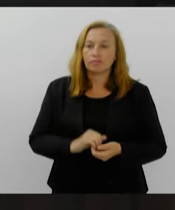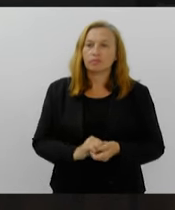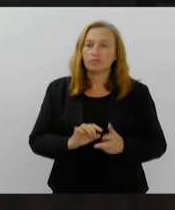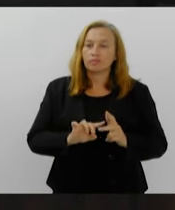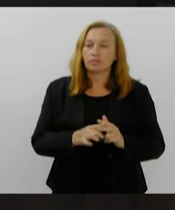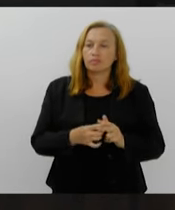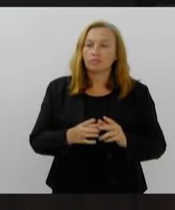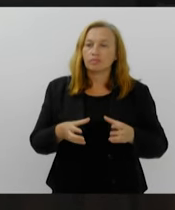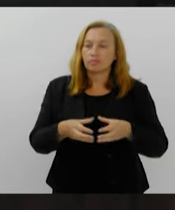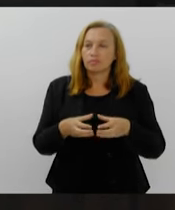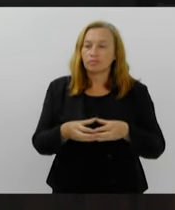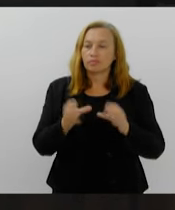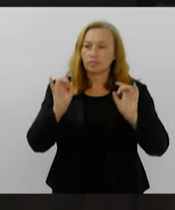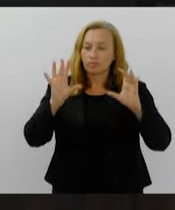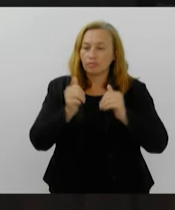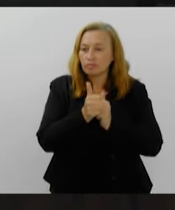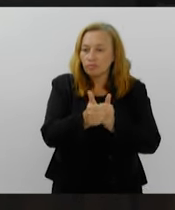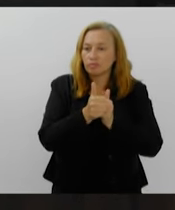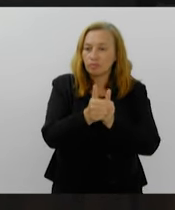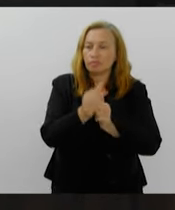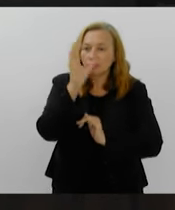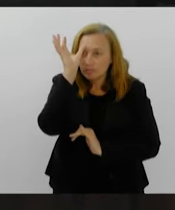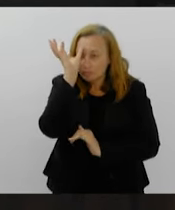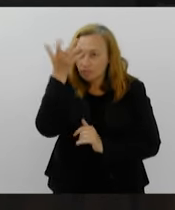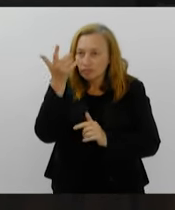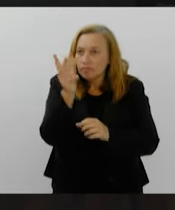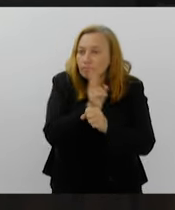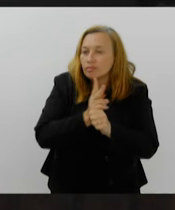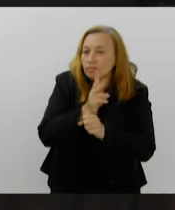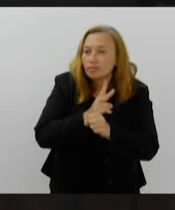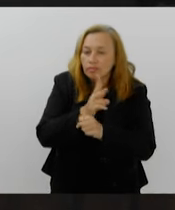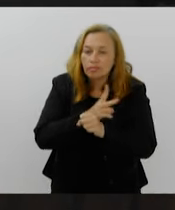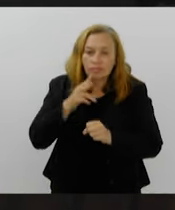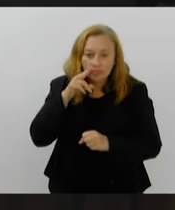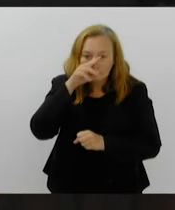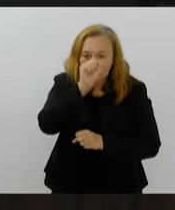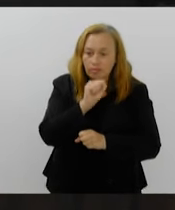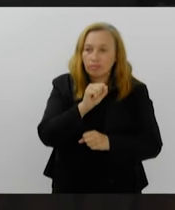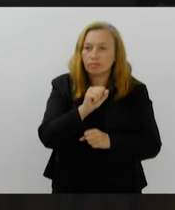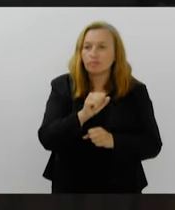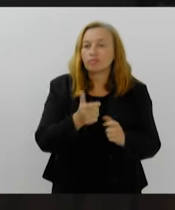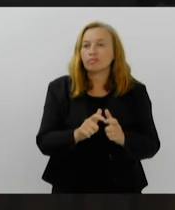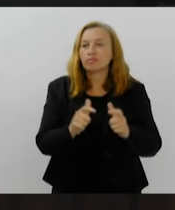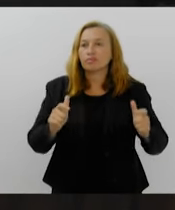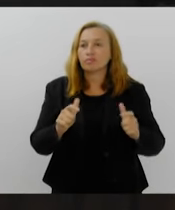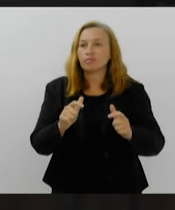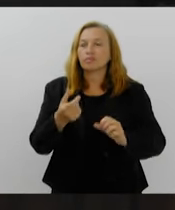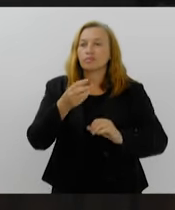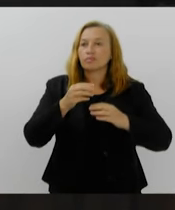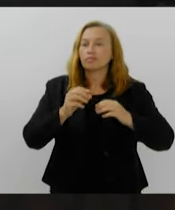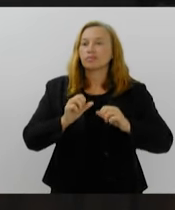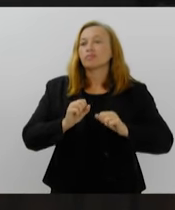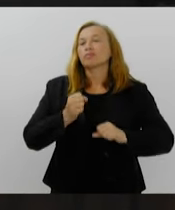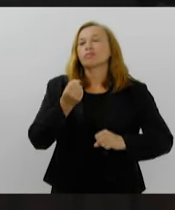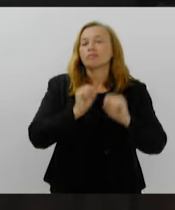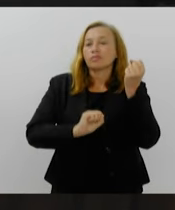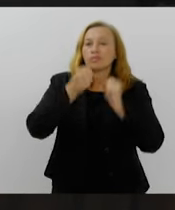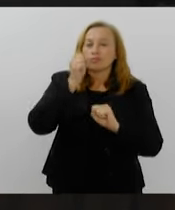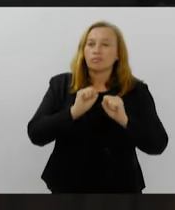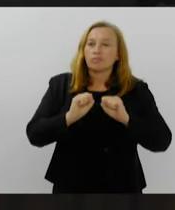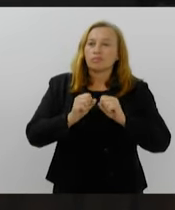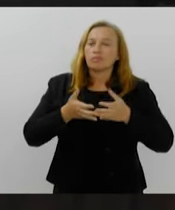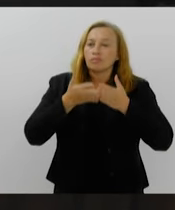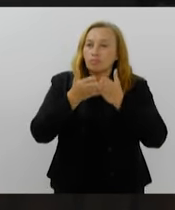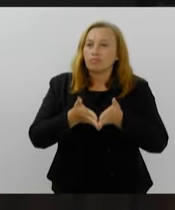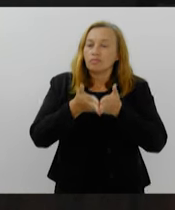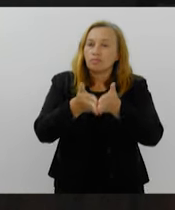comissão especial para acompanhar e buscar soluções para o fortalecimento e ampliação da indústria naval e de offshore e do